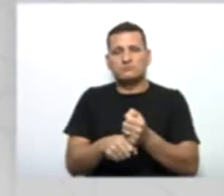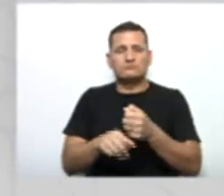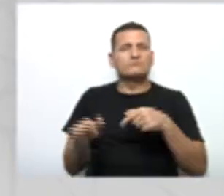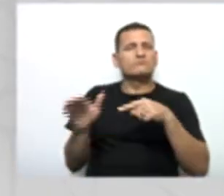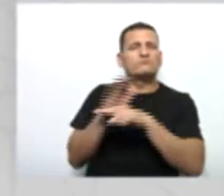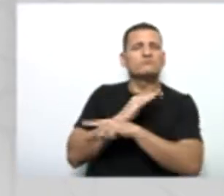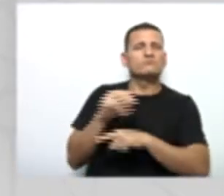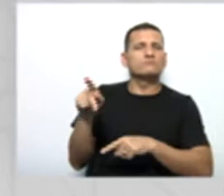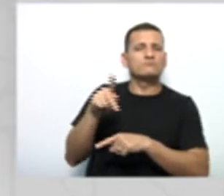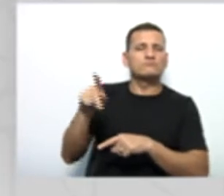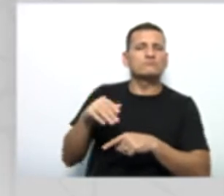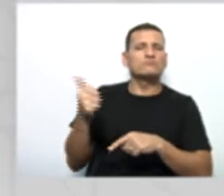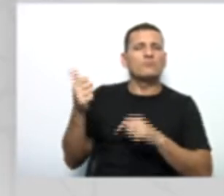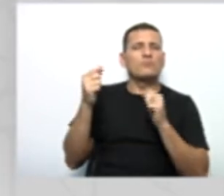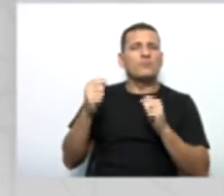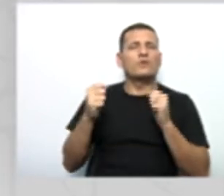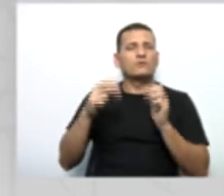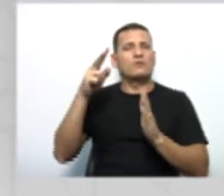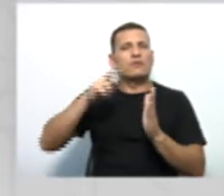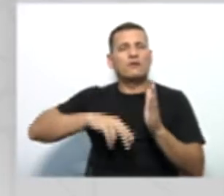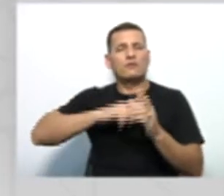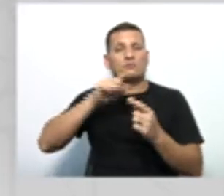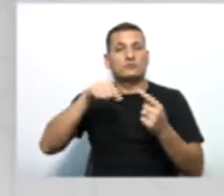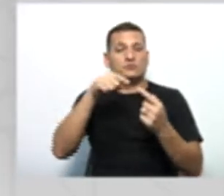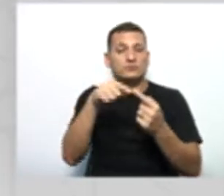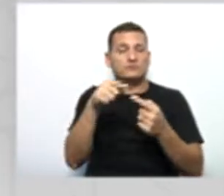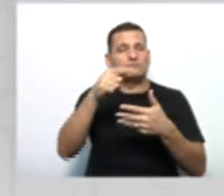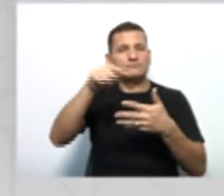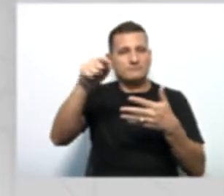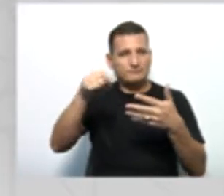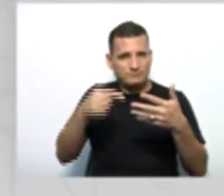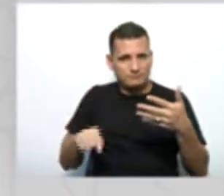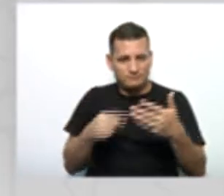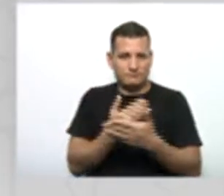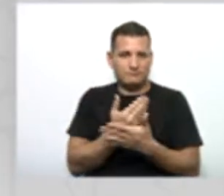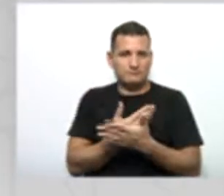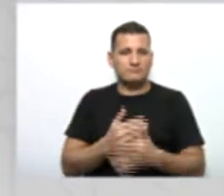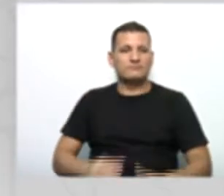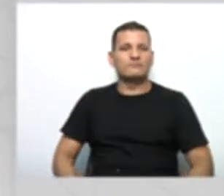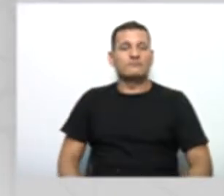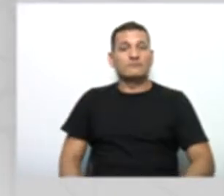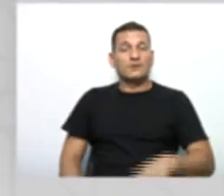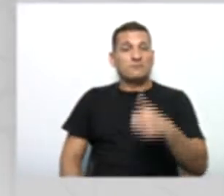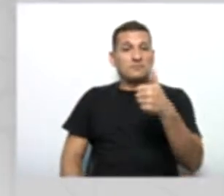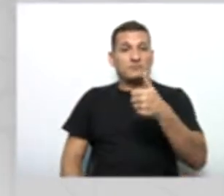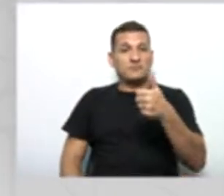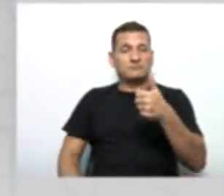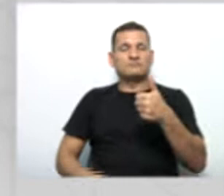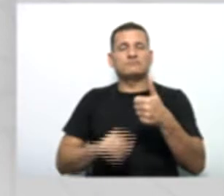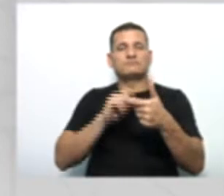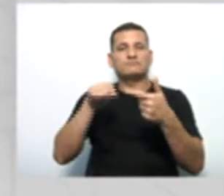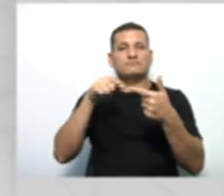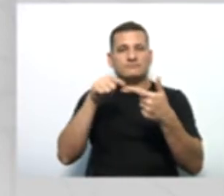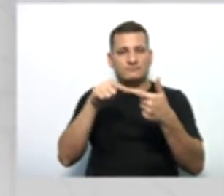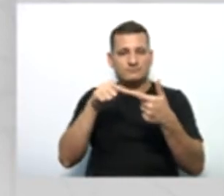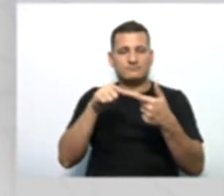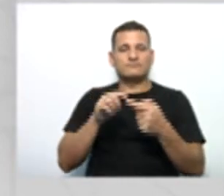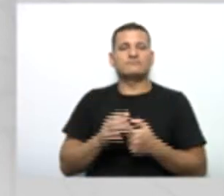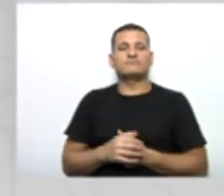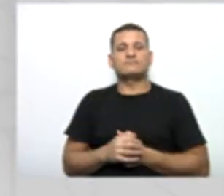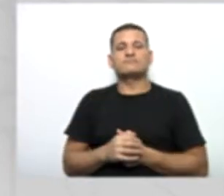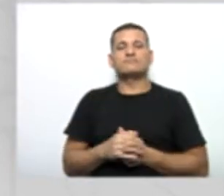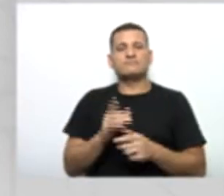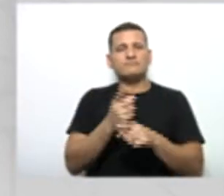pode ler para a gente os objetivos da nossa teleaula? Claro, professor Wesley. Primeiro objetivo, identificar os